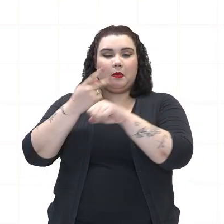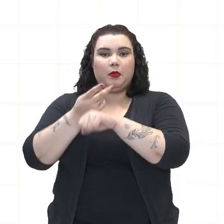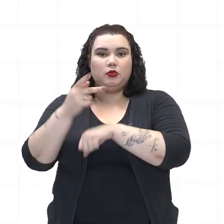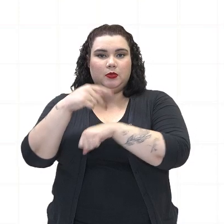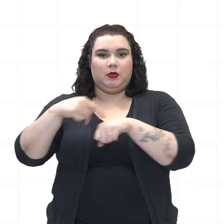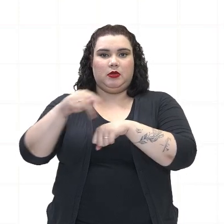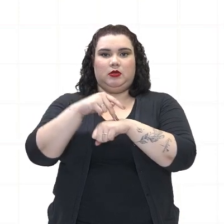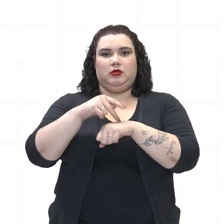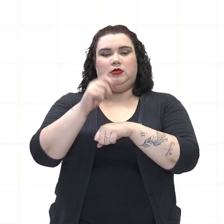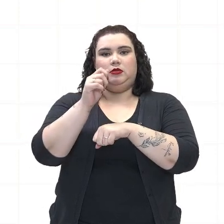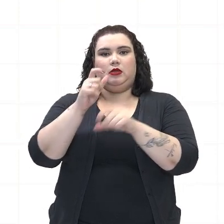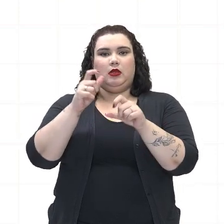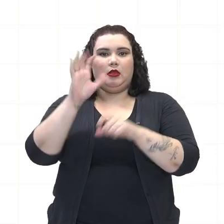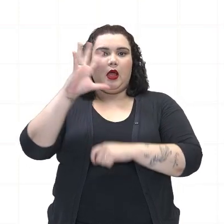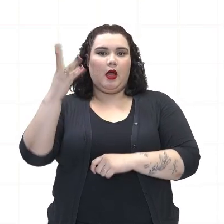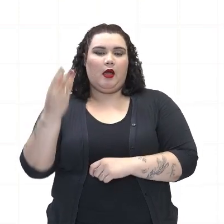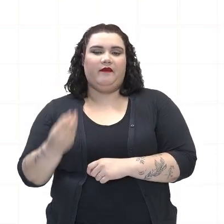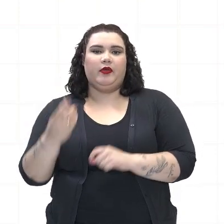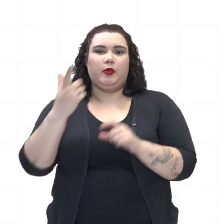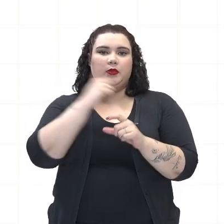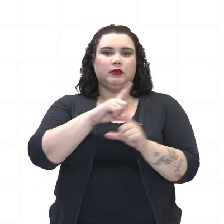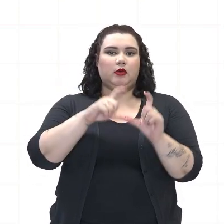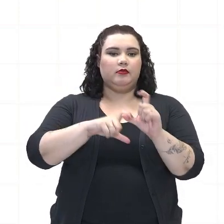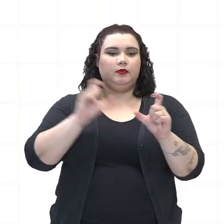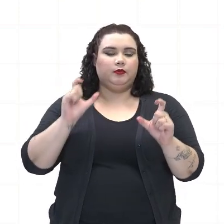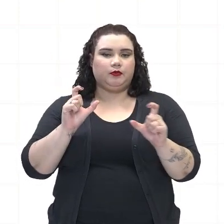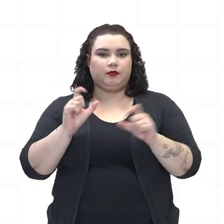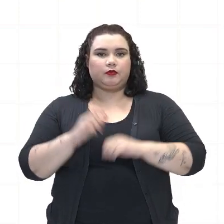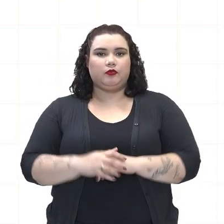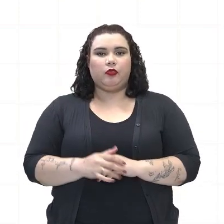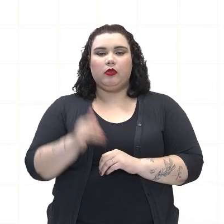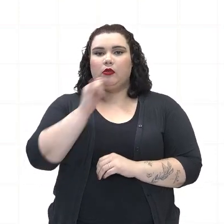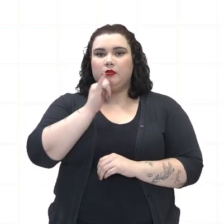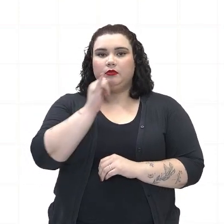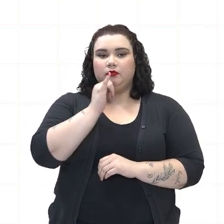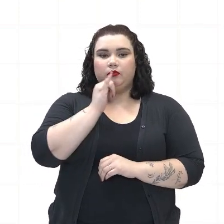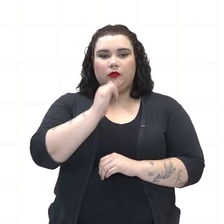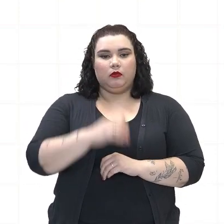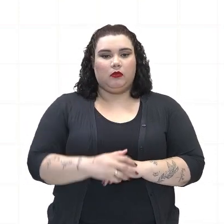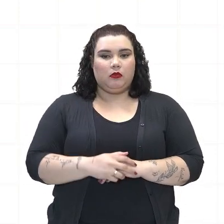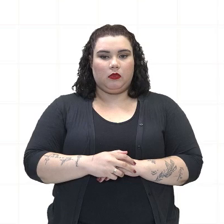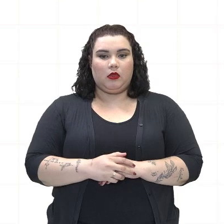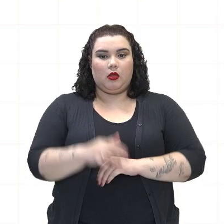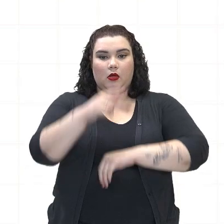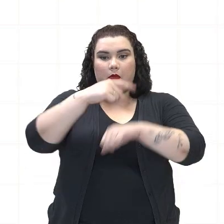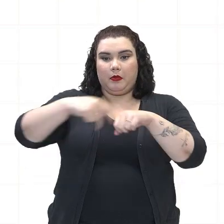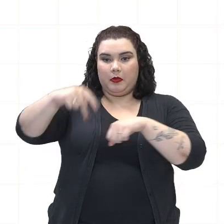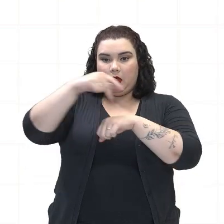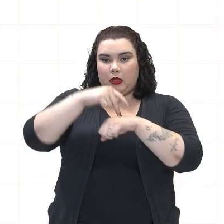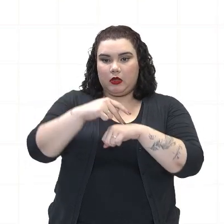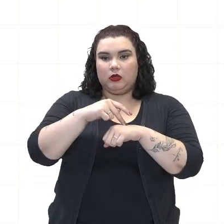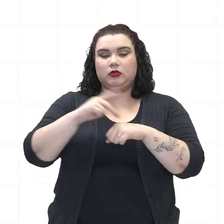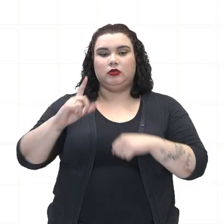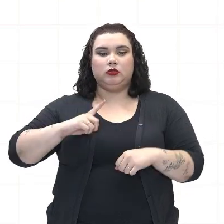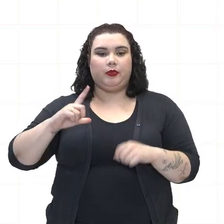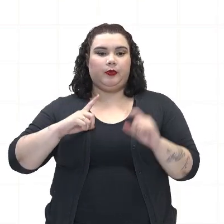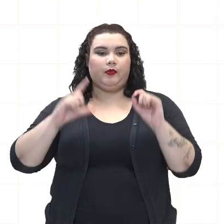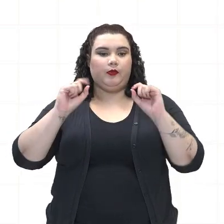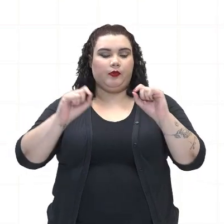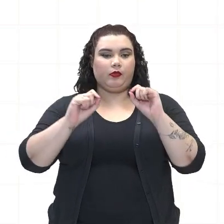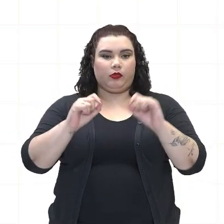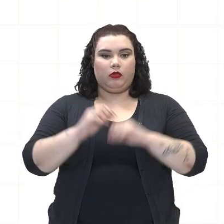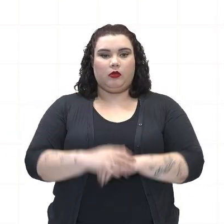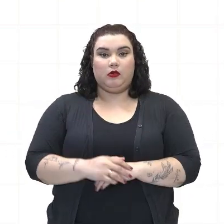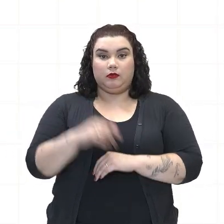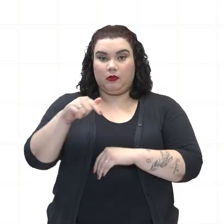africanos se tornaram independentes. Por exemplo, os países, a gente vai ver na próxima tela, né? Os países acabaram, depois que se